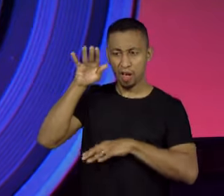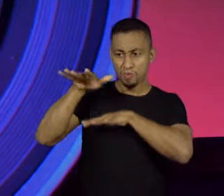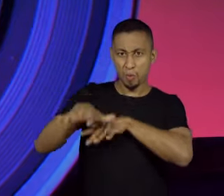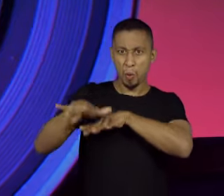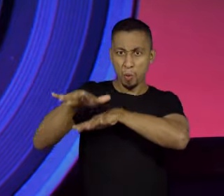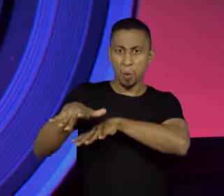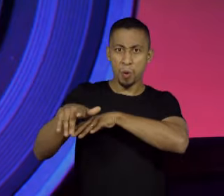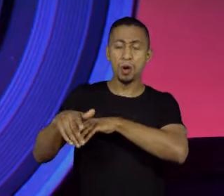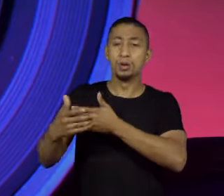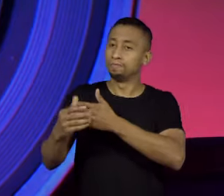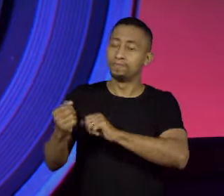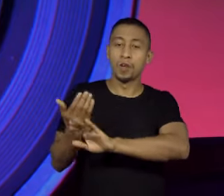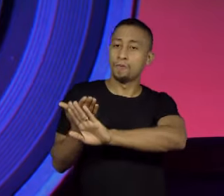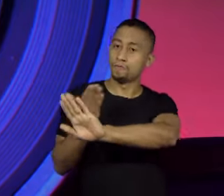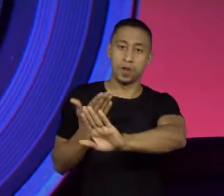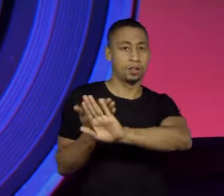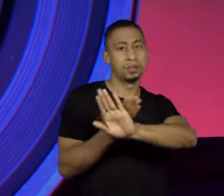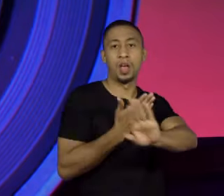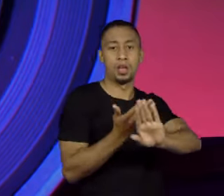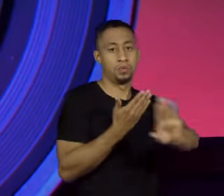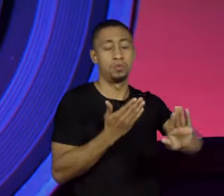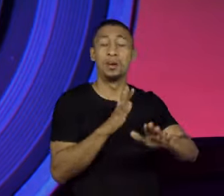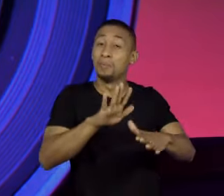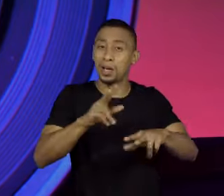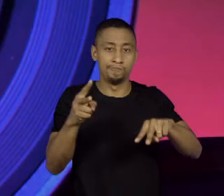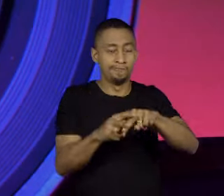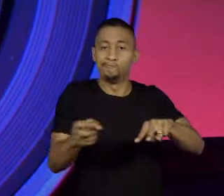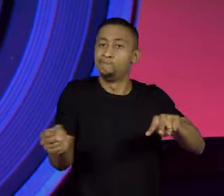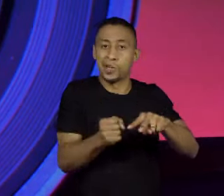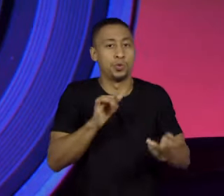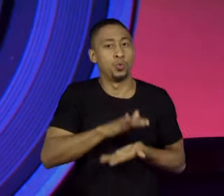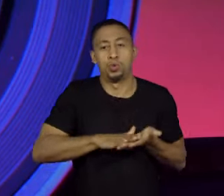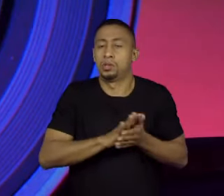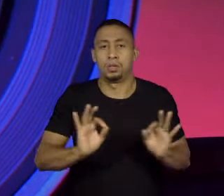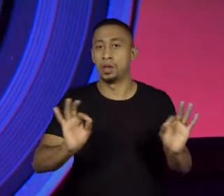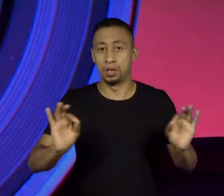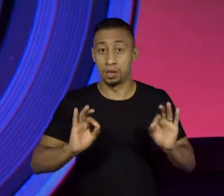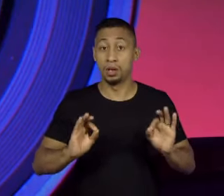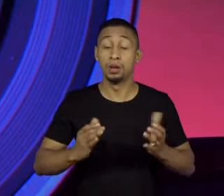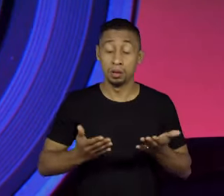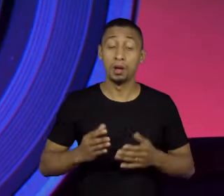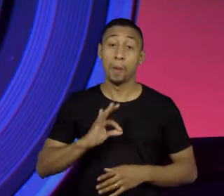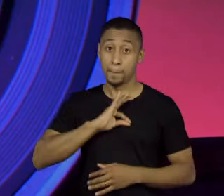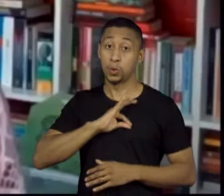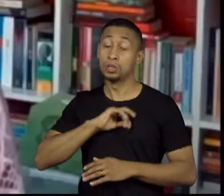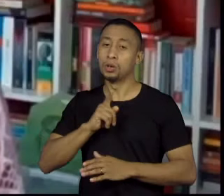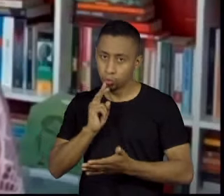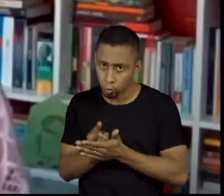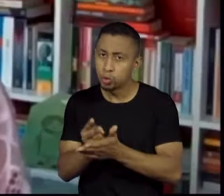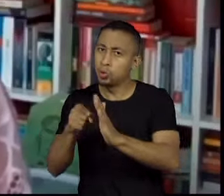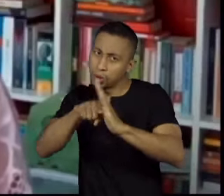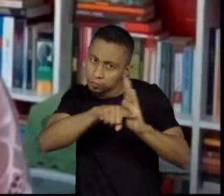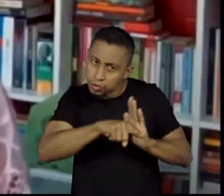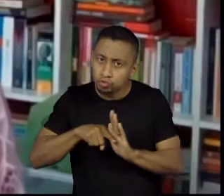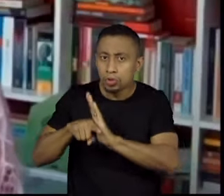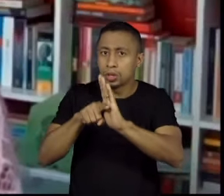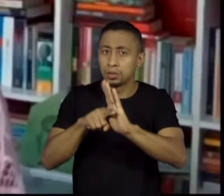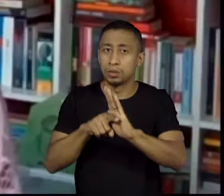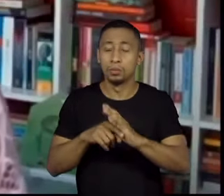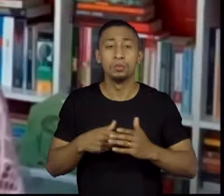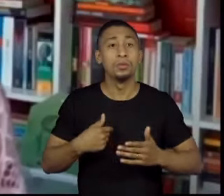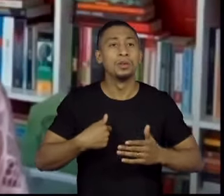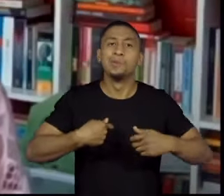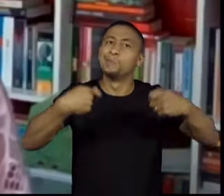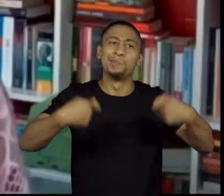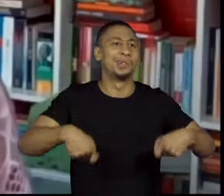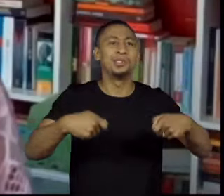permanecem afastados, mas não foram indiciados. A Polícia Civil segue com a investigação. A gente precisa de respostas, precisa que esse